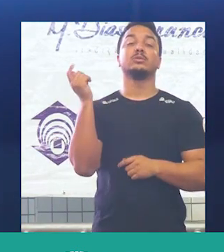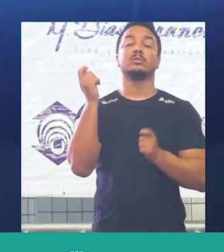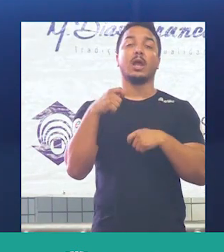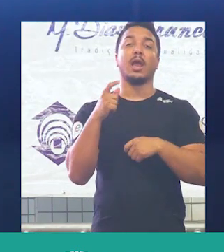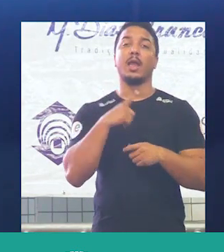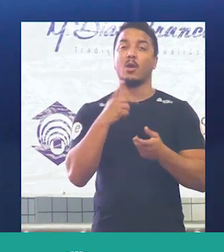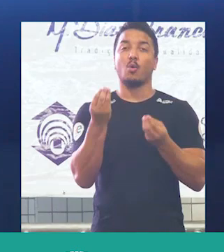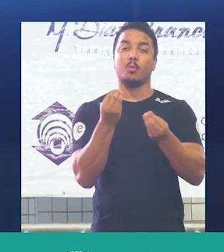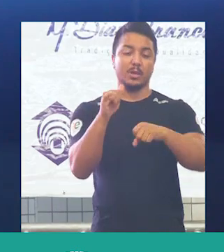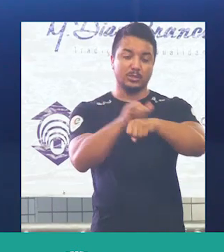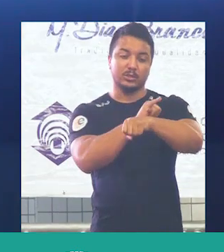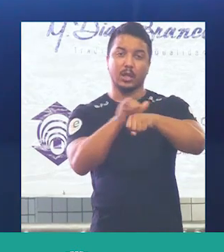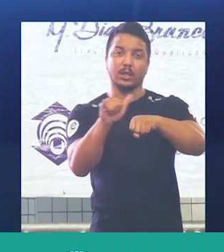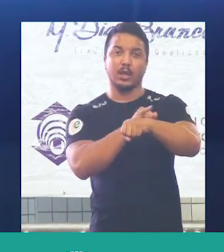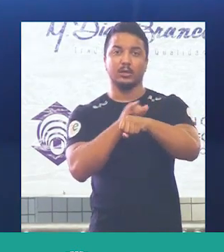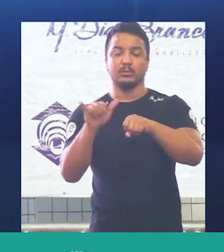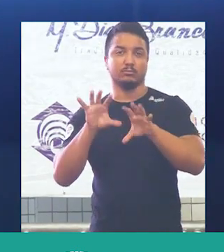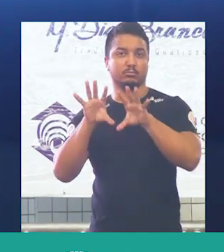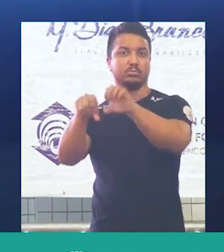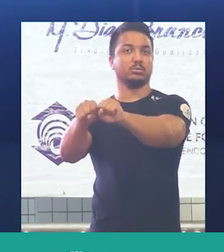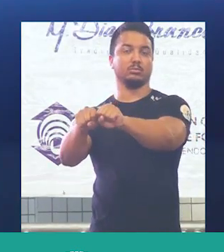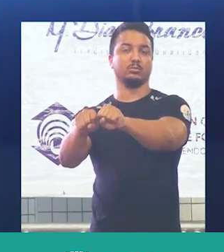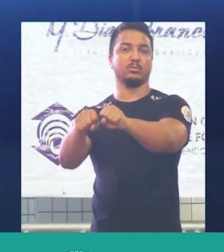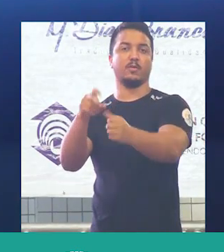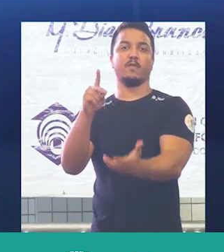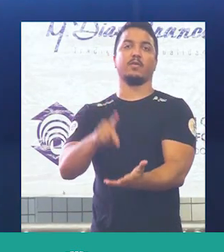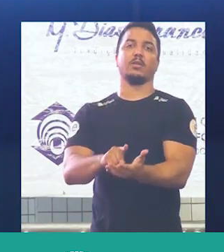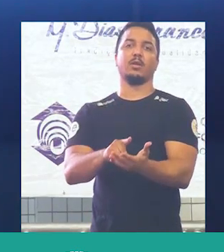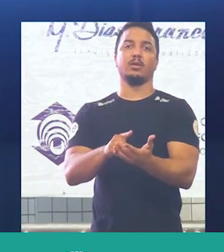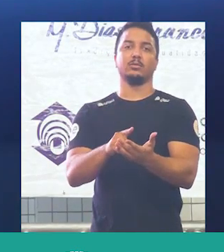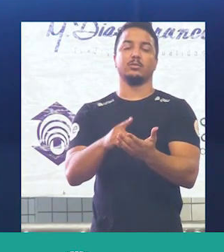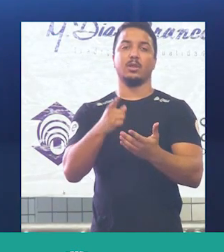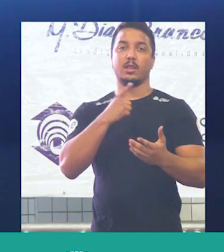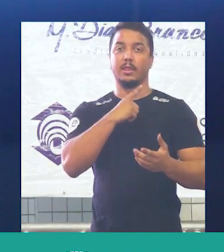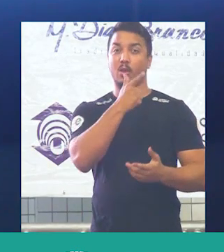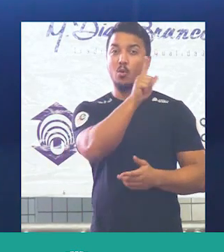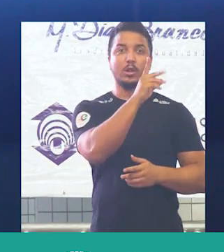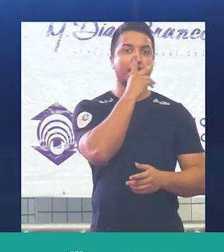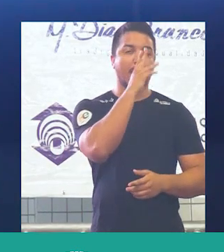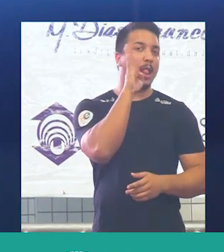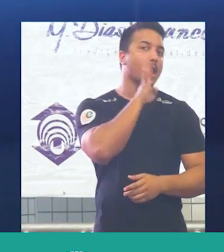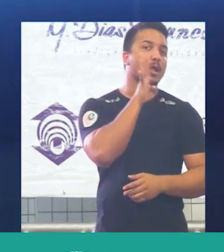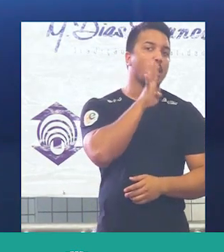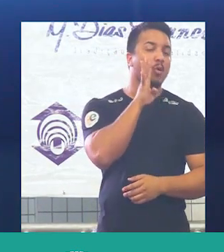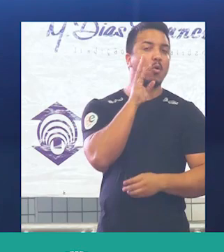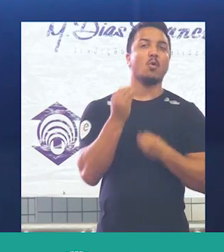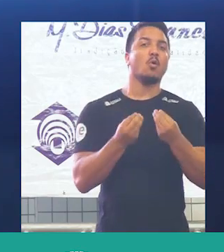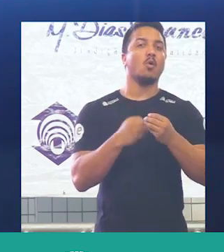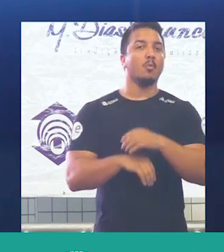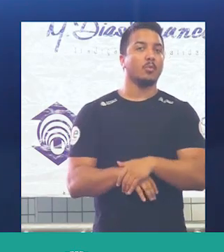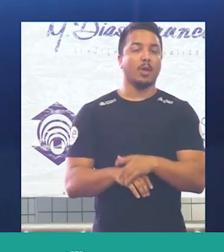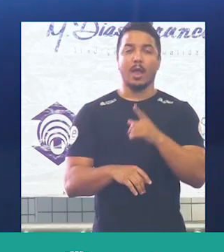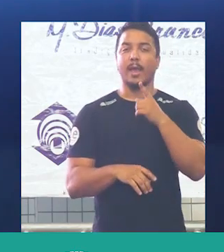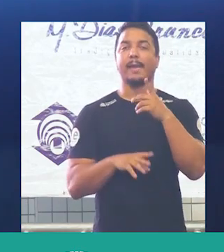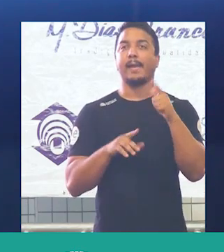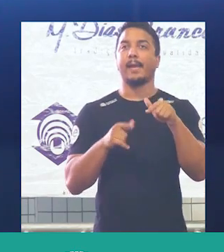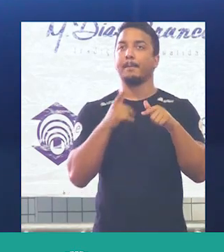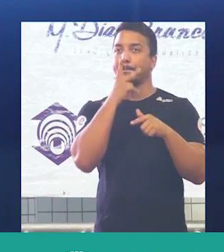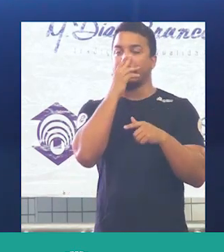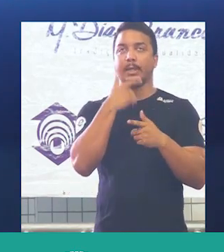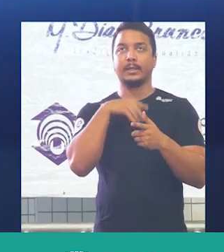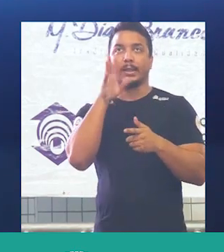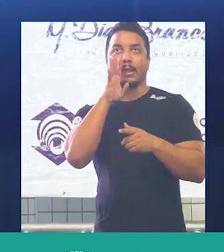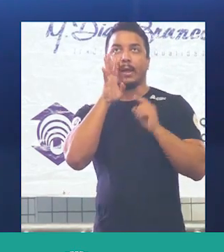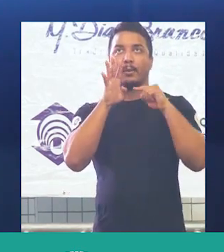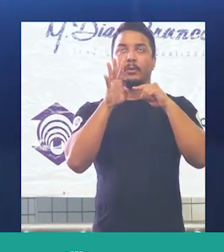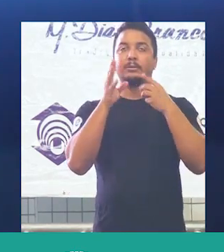das estratégias de domínio. Sabe qual era uma forma bem legal de você, legal que eu digo